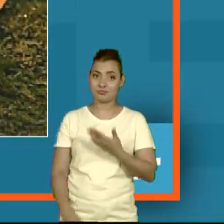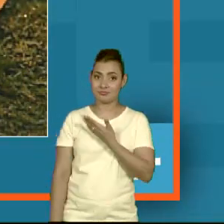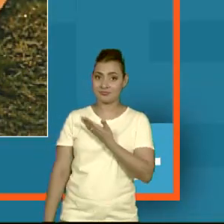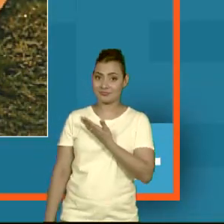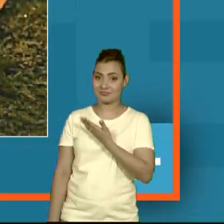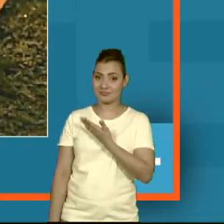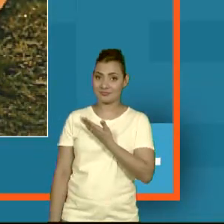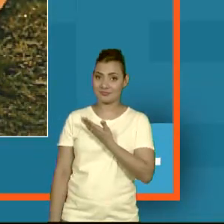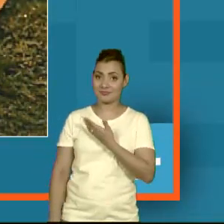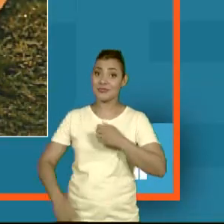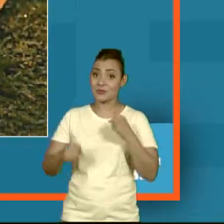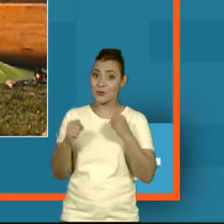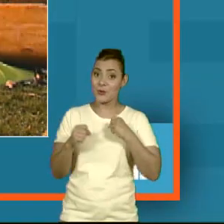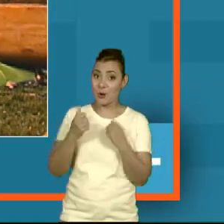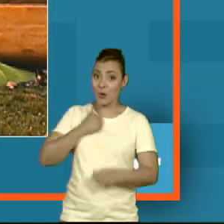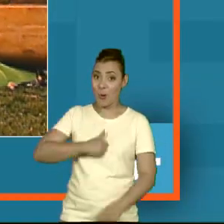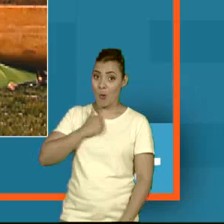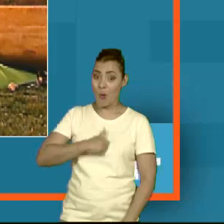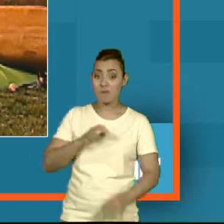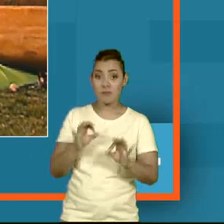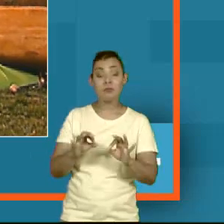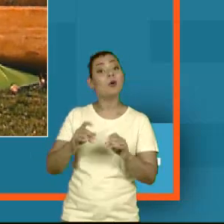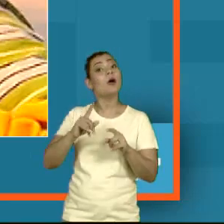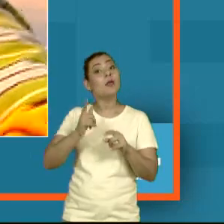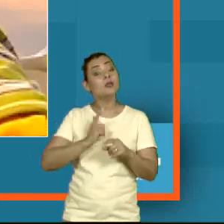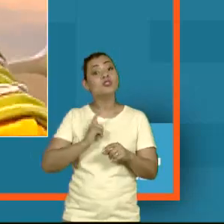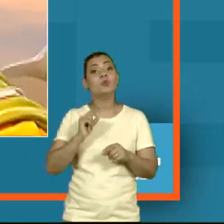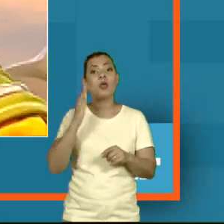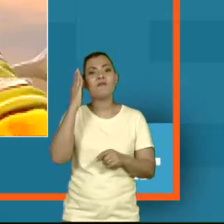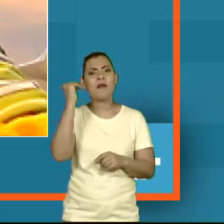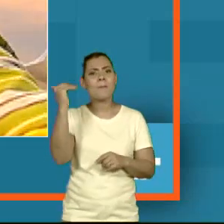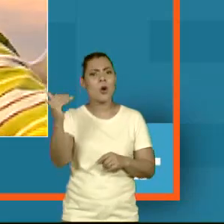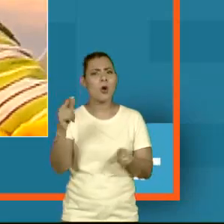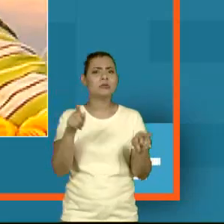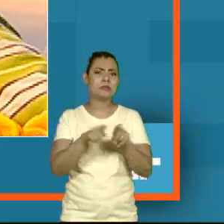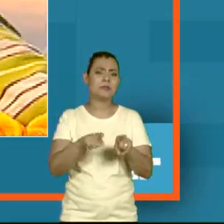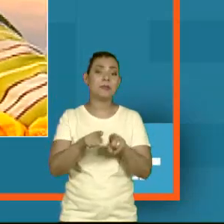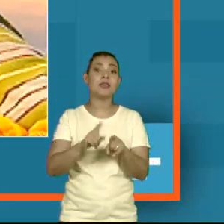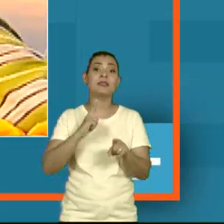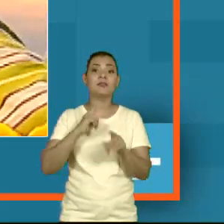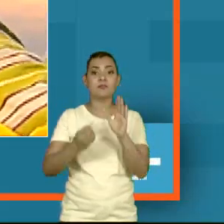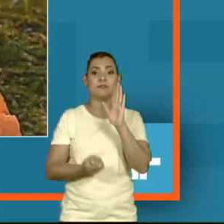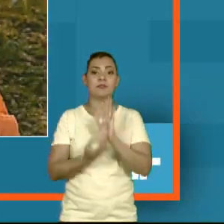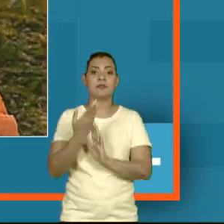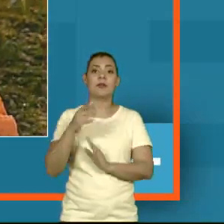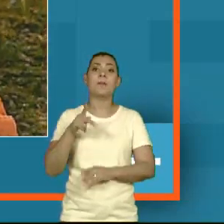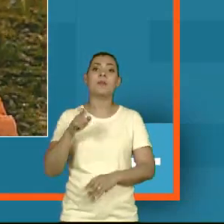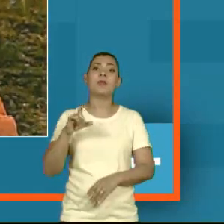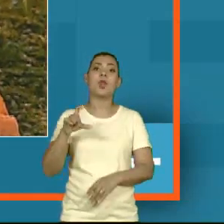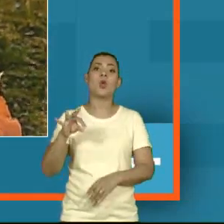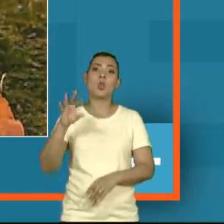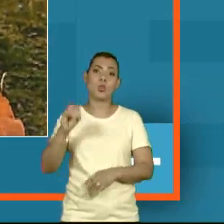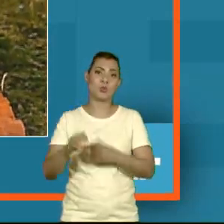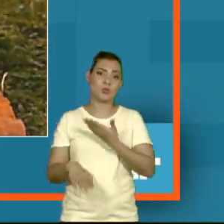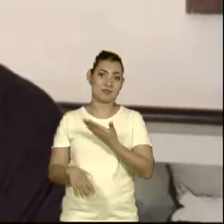ele é, a versão que existe famosa de sempre foi a versão do piloto, gente, tá? Então, quando teve essa